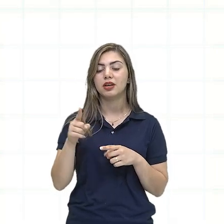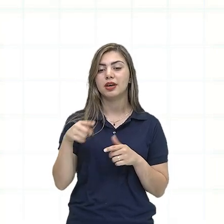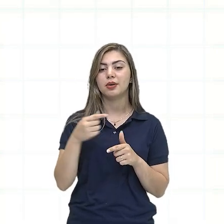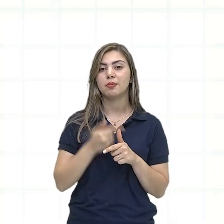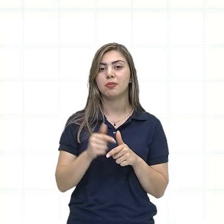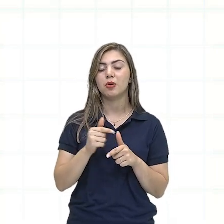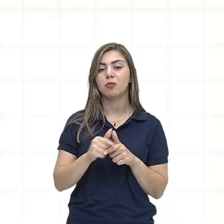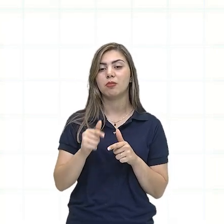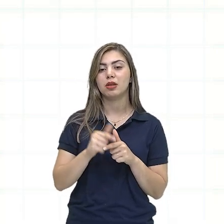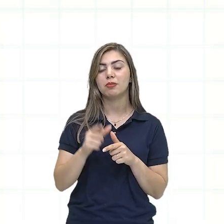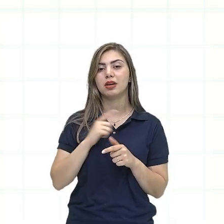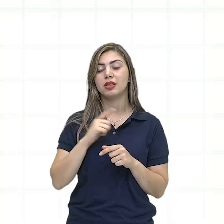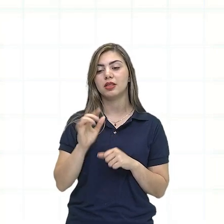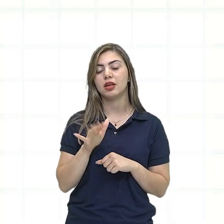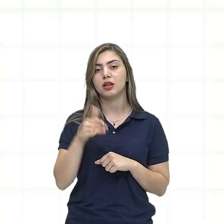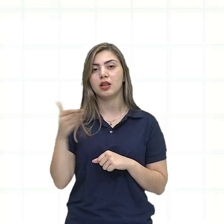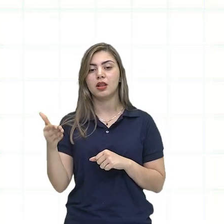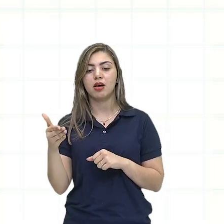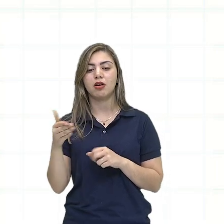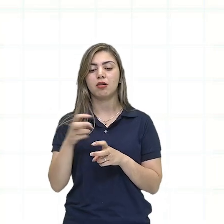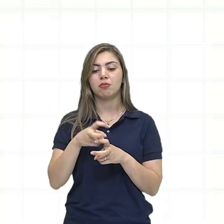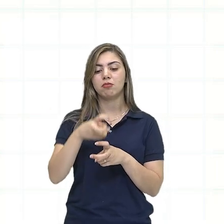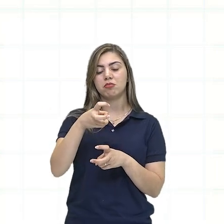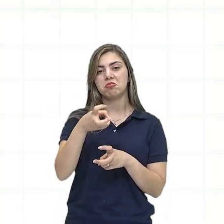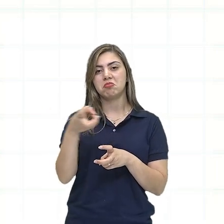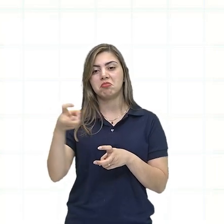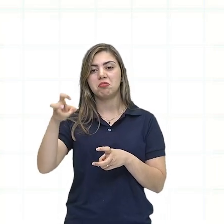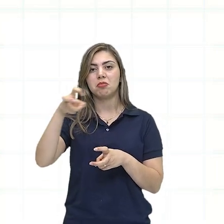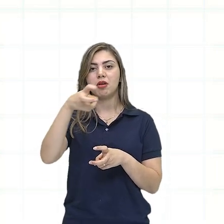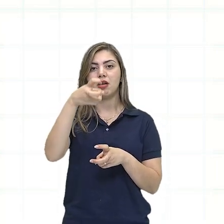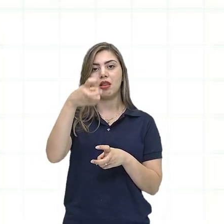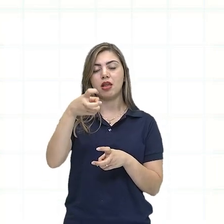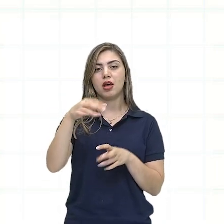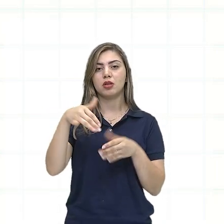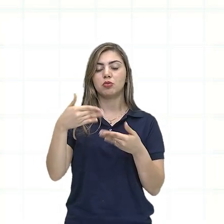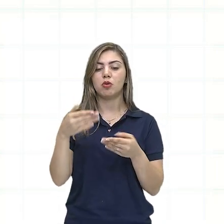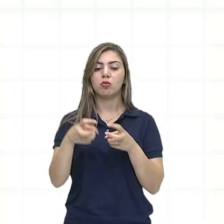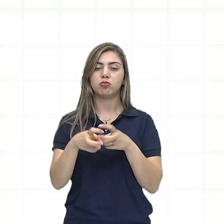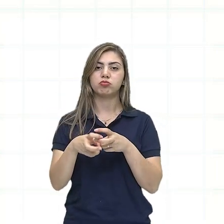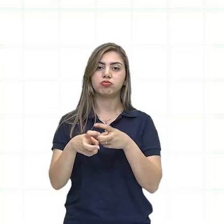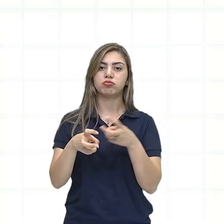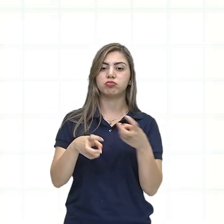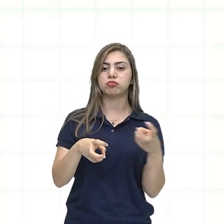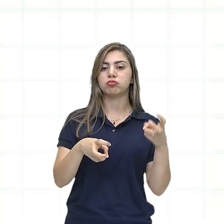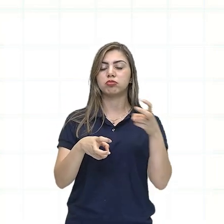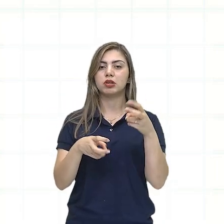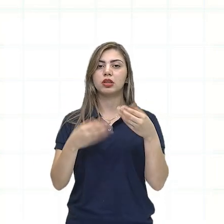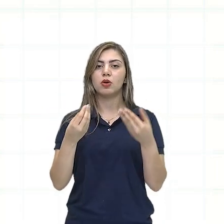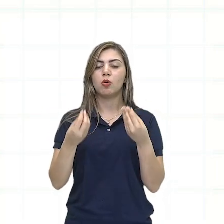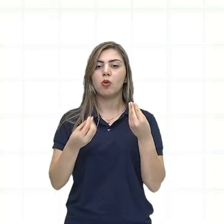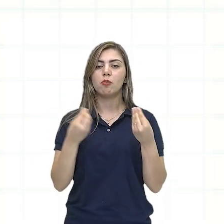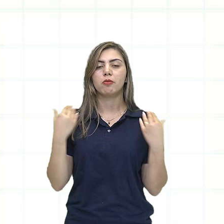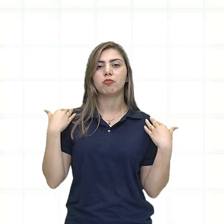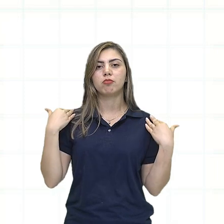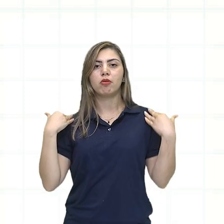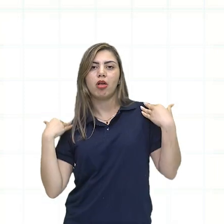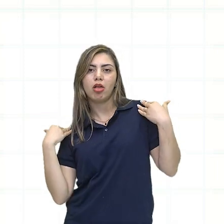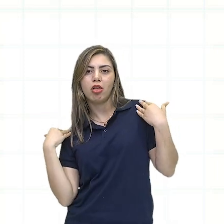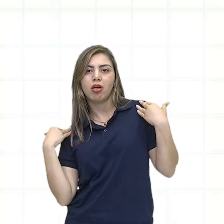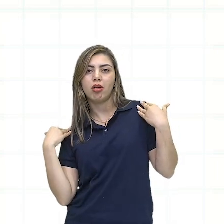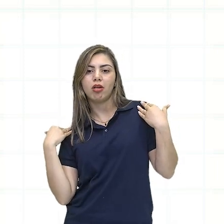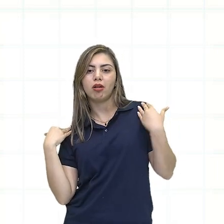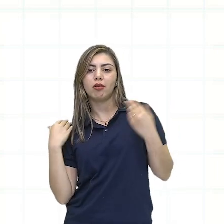vertebral para um dos lados do tronco. Então, os ombros e quadris, eles ficam com um lado mais alto que o